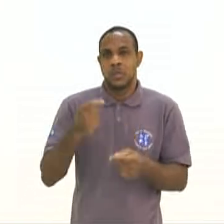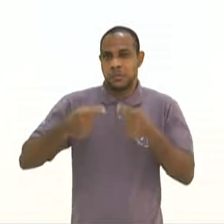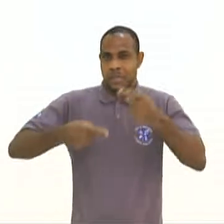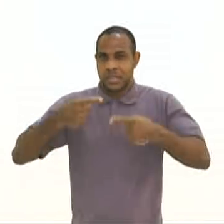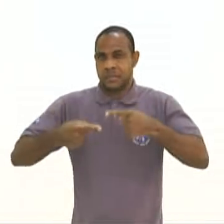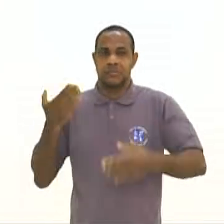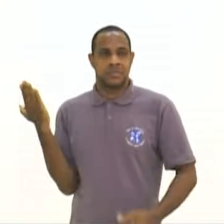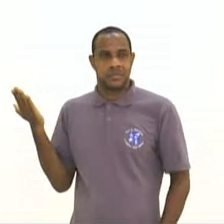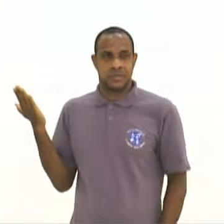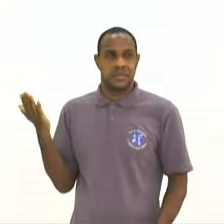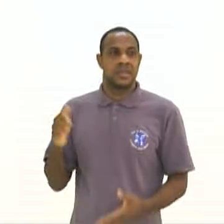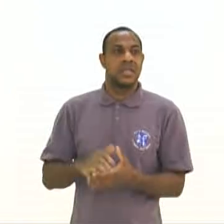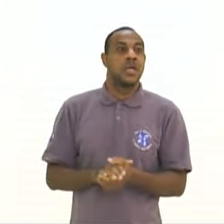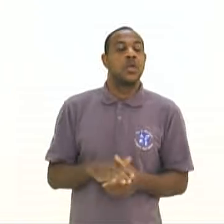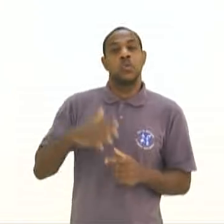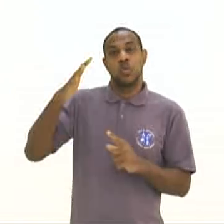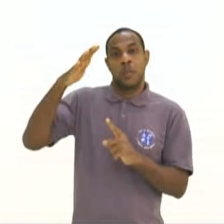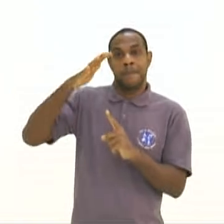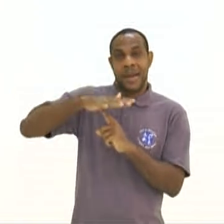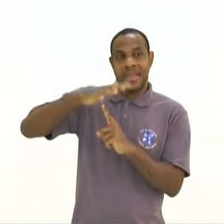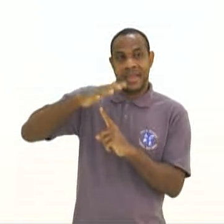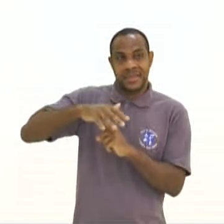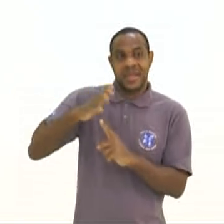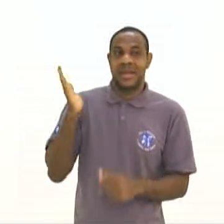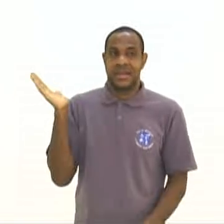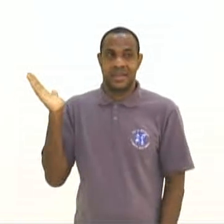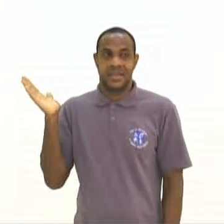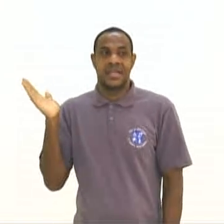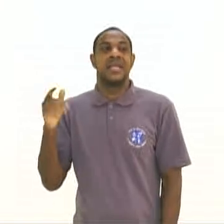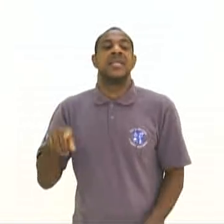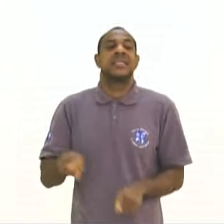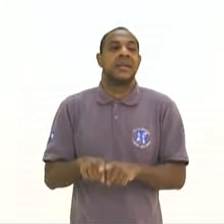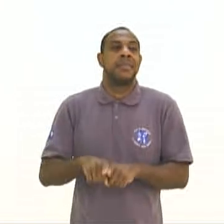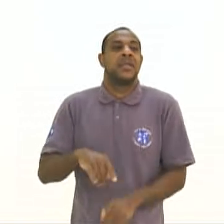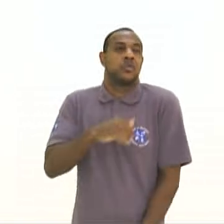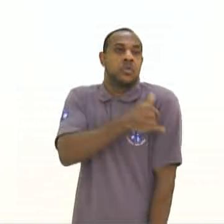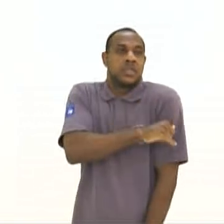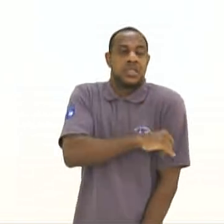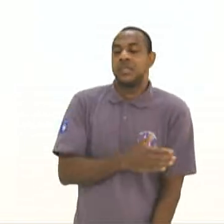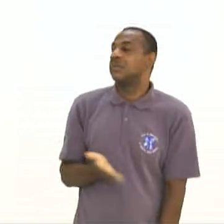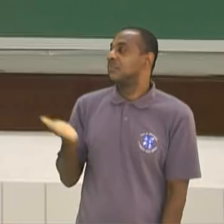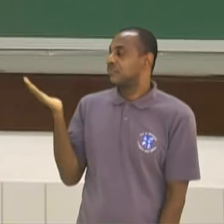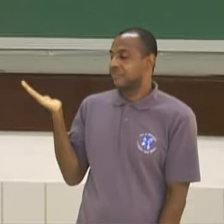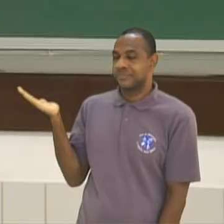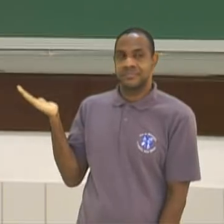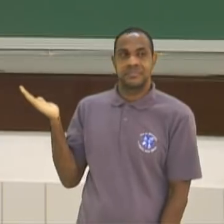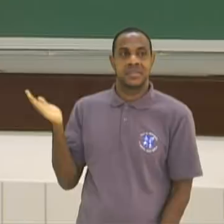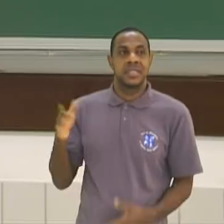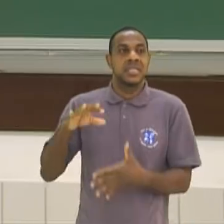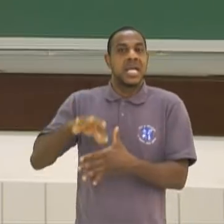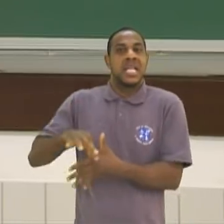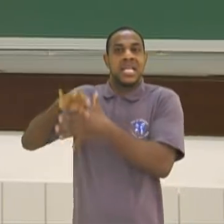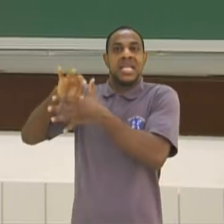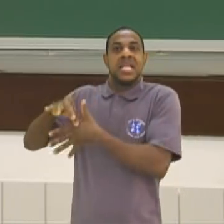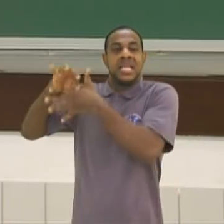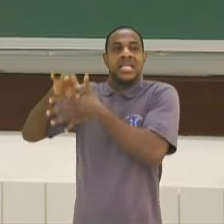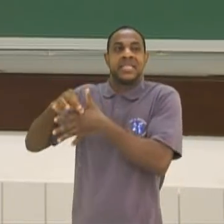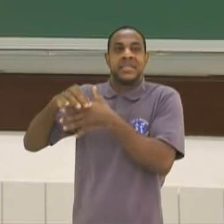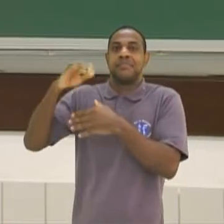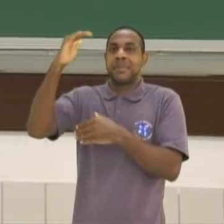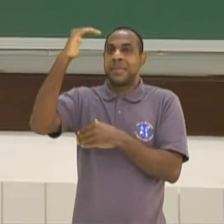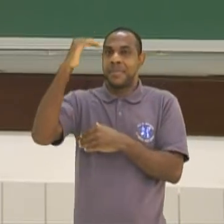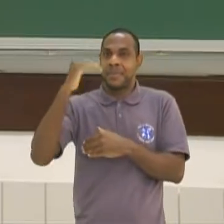Paraná, com o José Richa, do PMDB, e no Rio de Janeiro, com o Leonel Brizola, do PDT. Então, repara, partidos